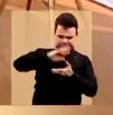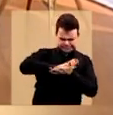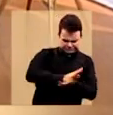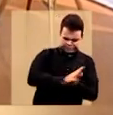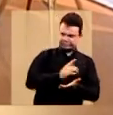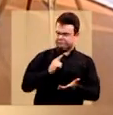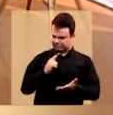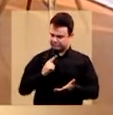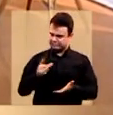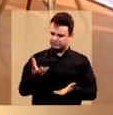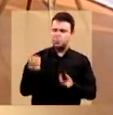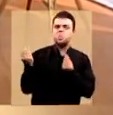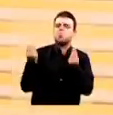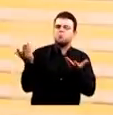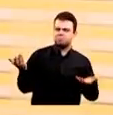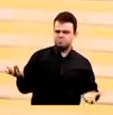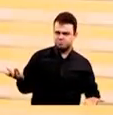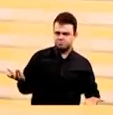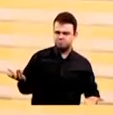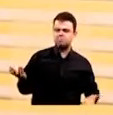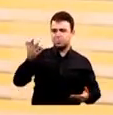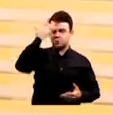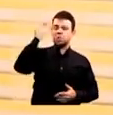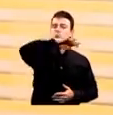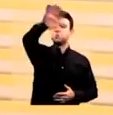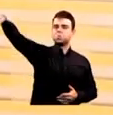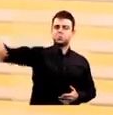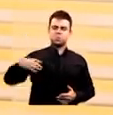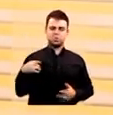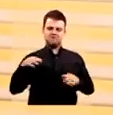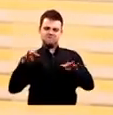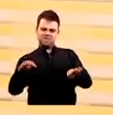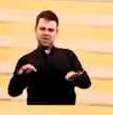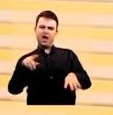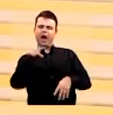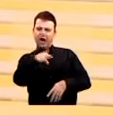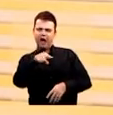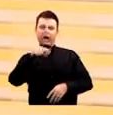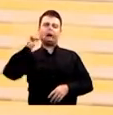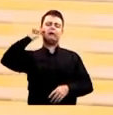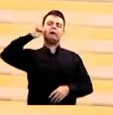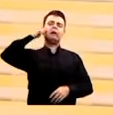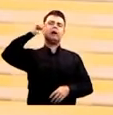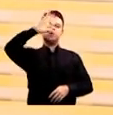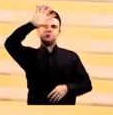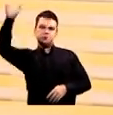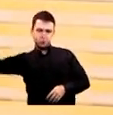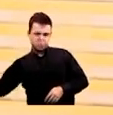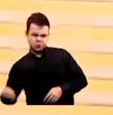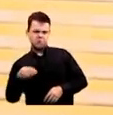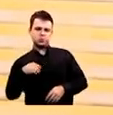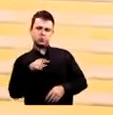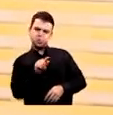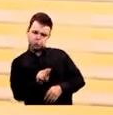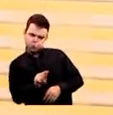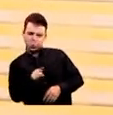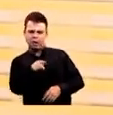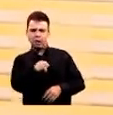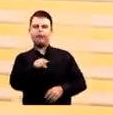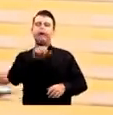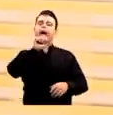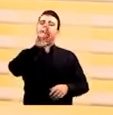de engrenagem? Há a questão, talvez, do estereótipo, da caricatura, de esperar o que seria